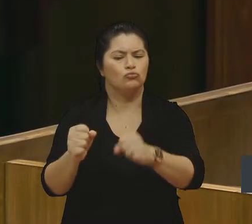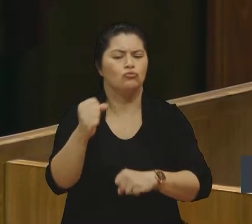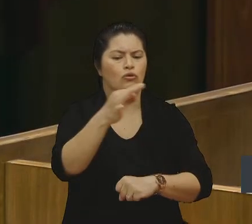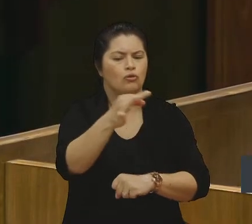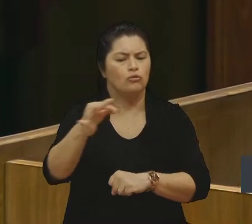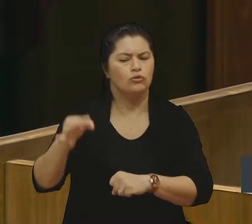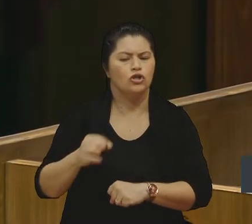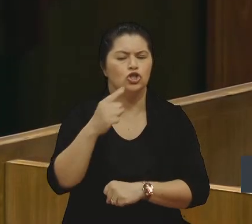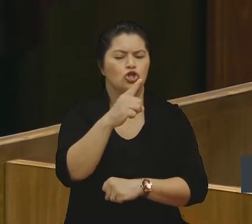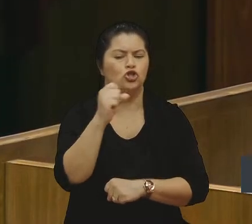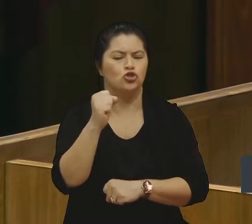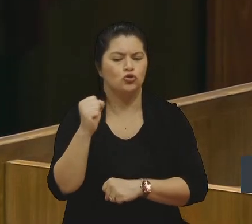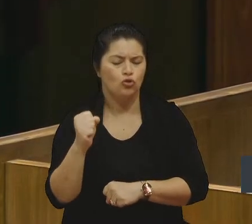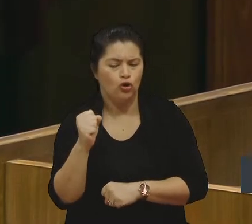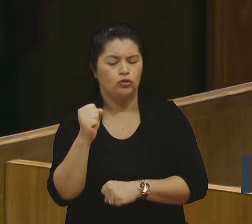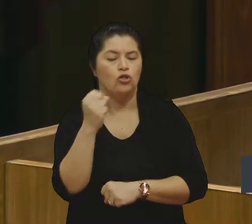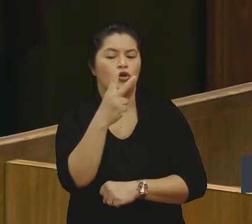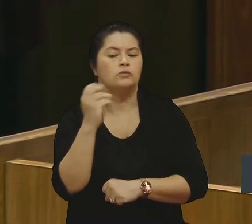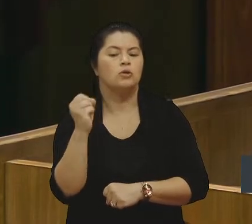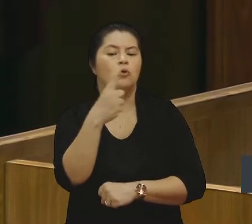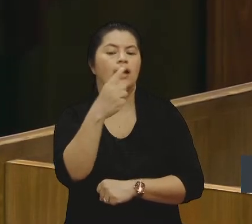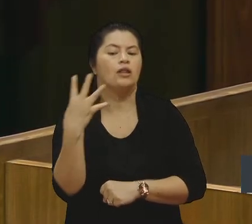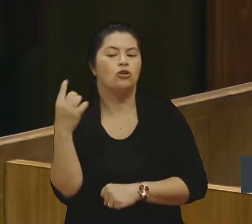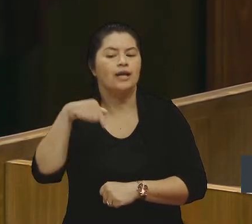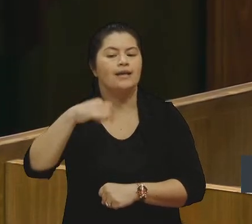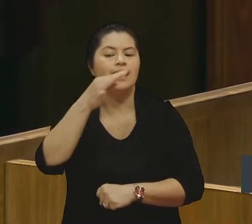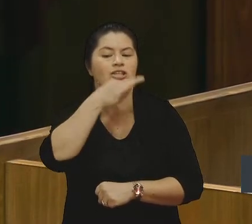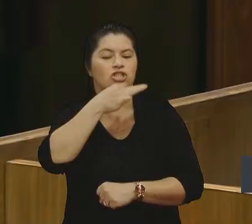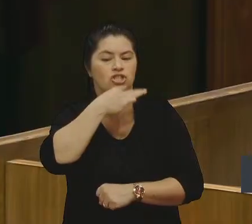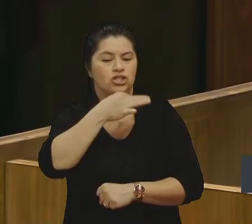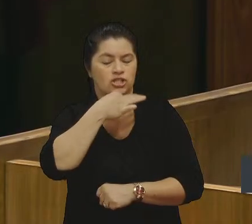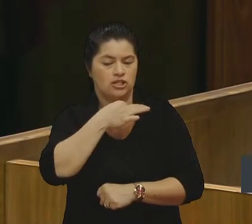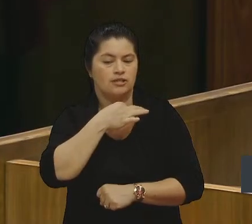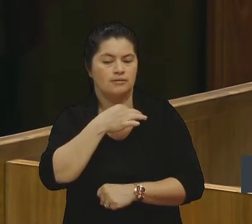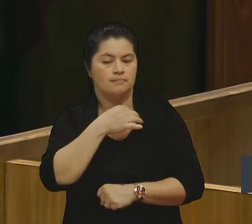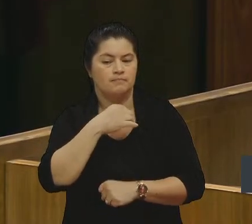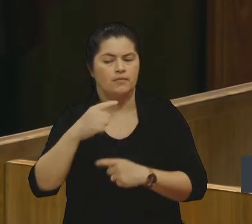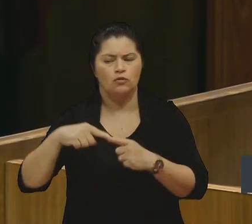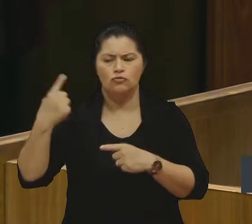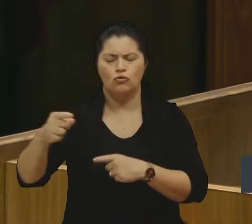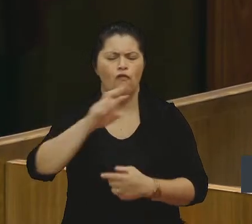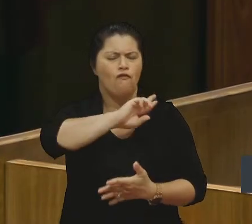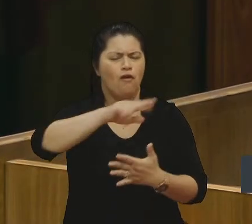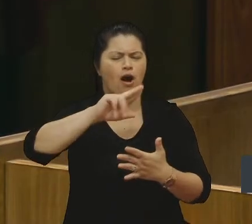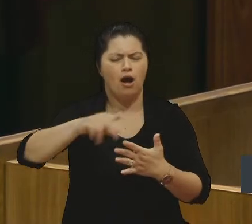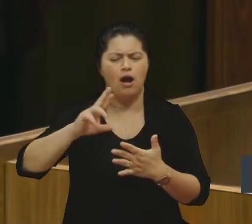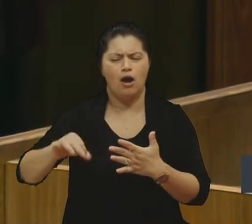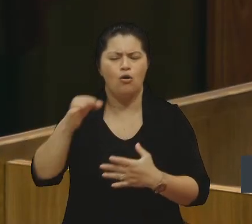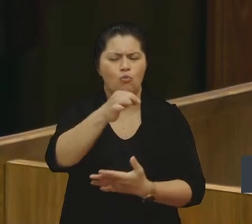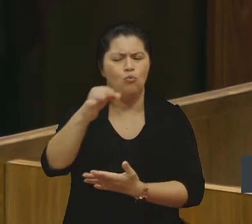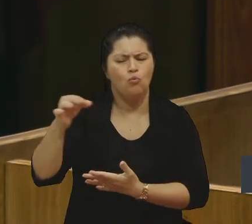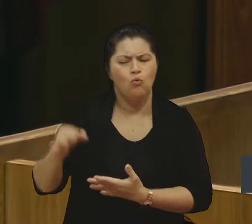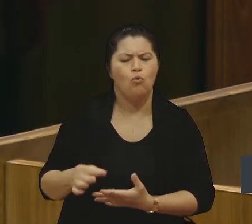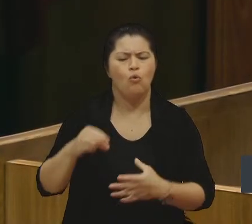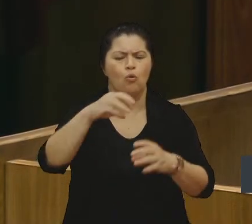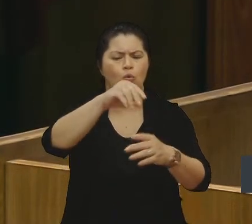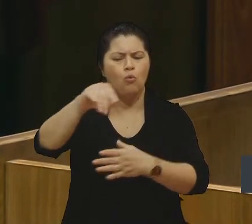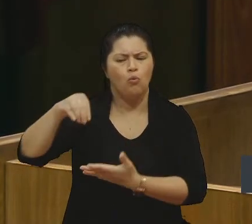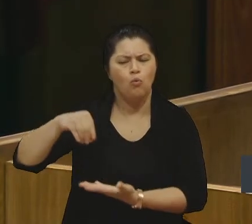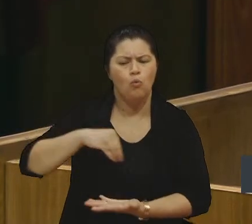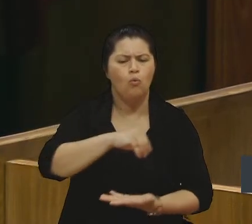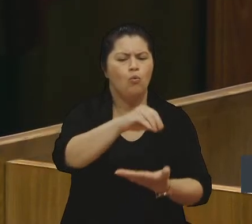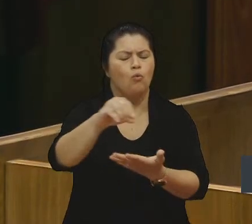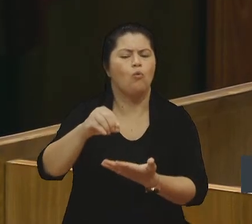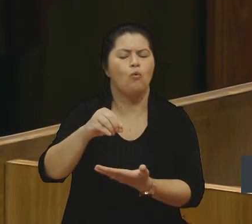de junho de 2014, em Caxias do Sul, com um portfólio diversificado que incluía grãos, cereais, sementes, frutas